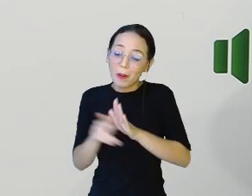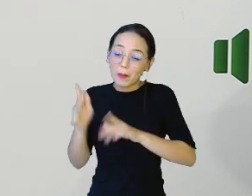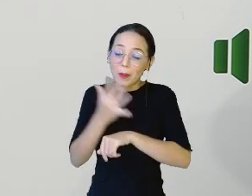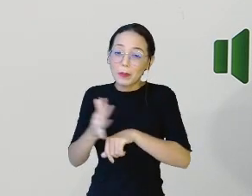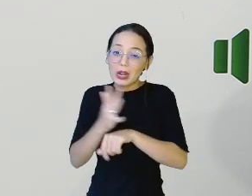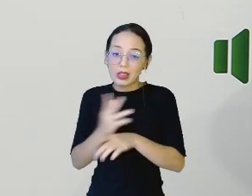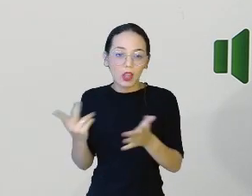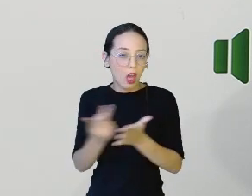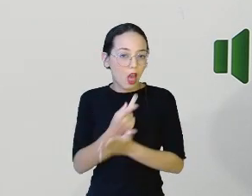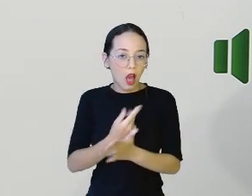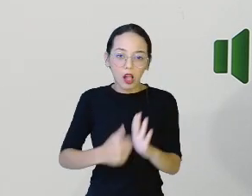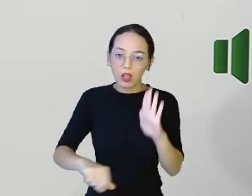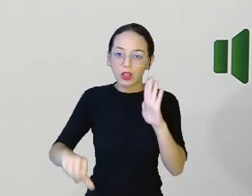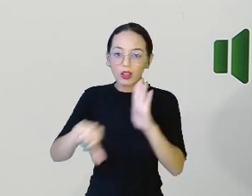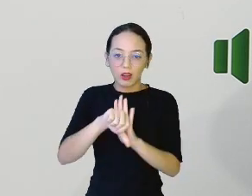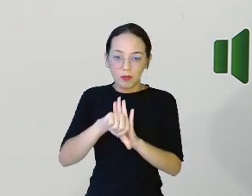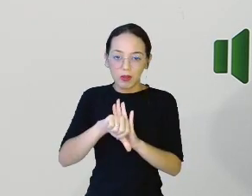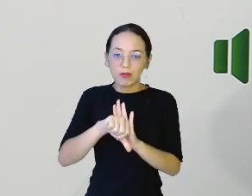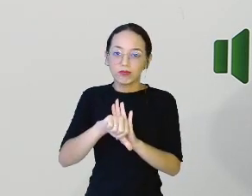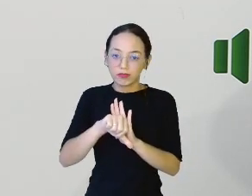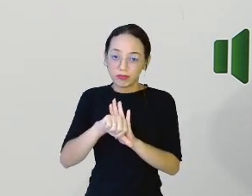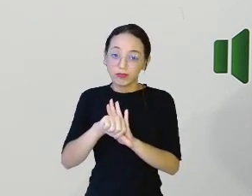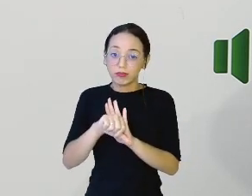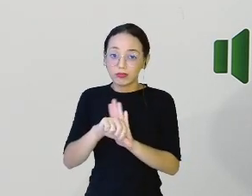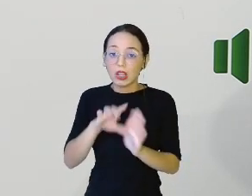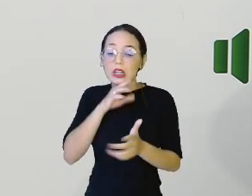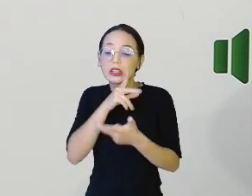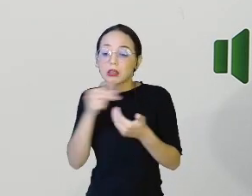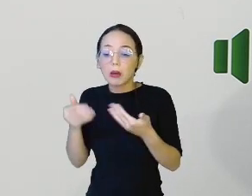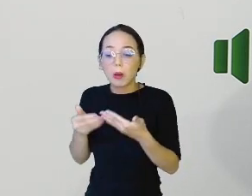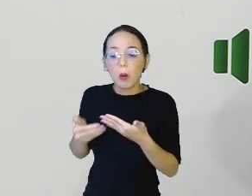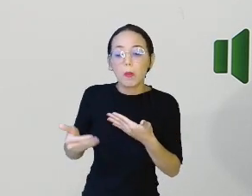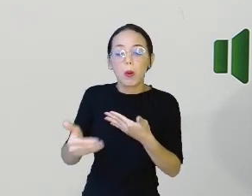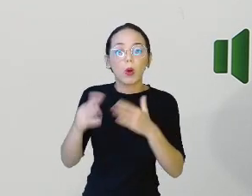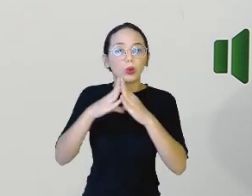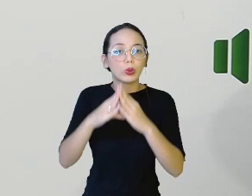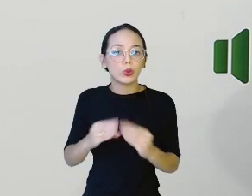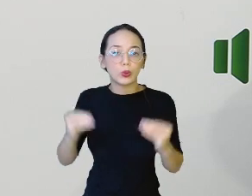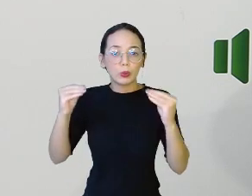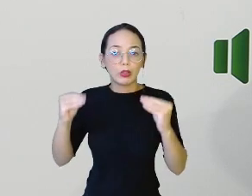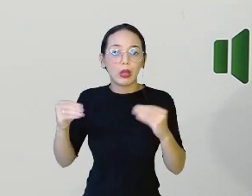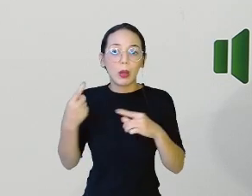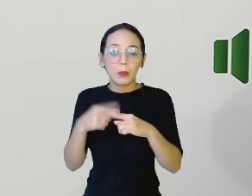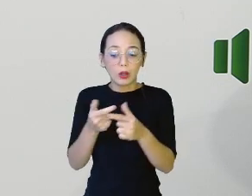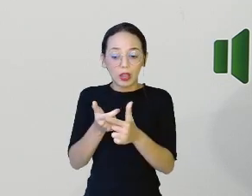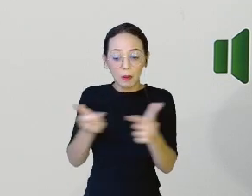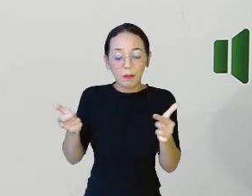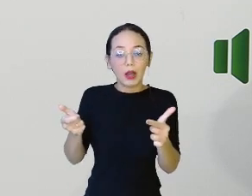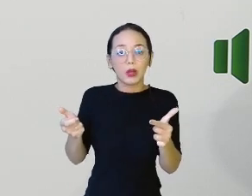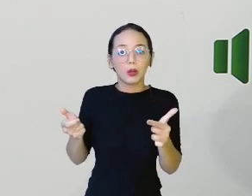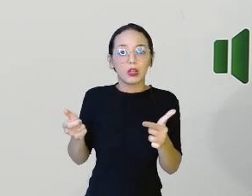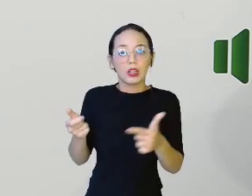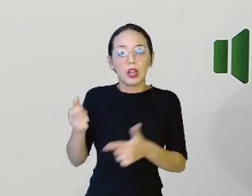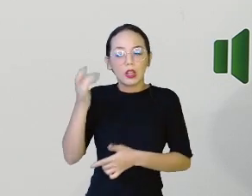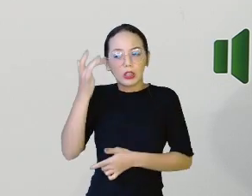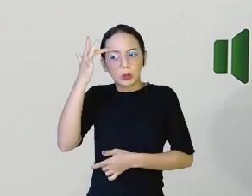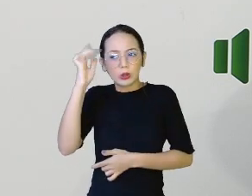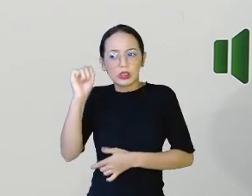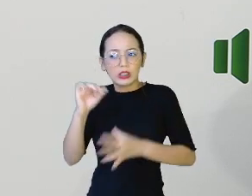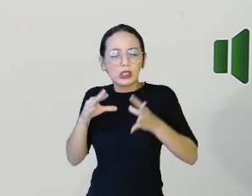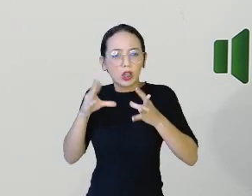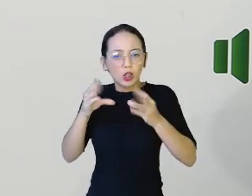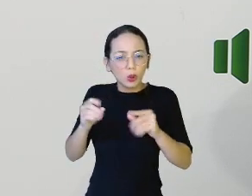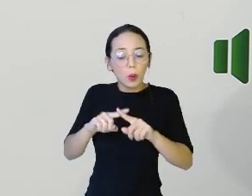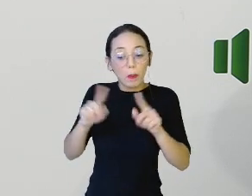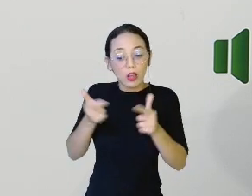prática ilegal. Esses animais, com o tempo, eles podem parar de existir, porque a maioria deles, não sei dizer se todos, mas